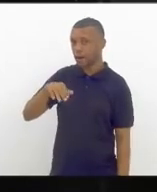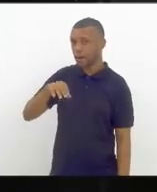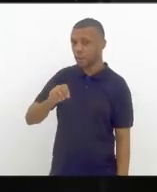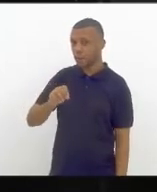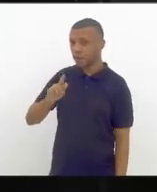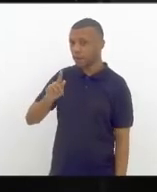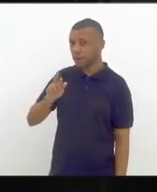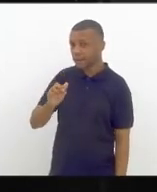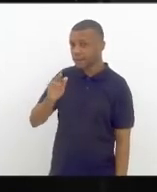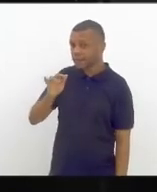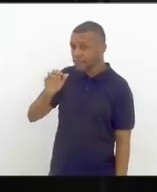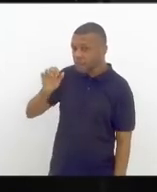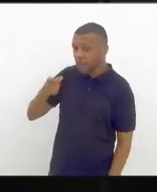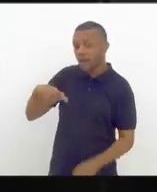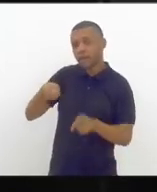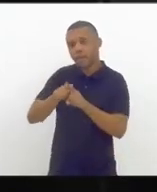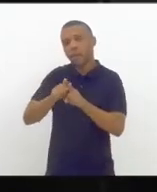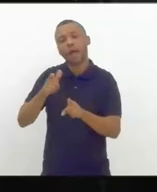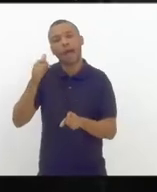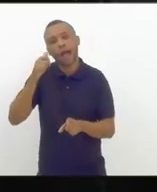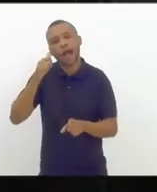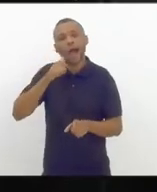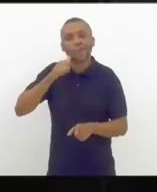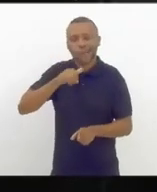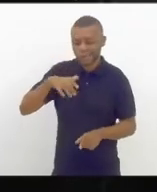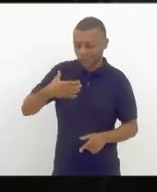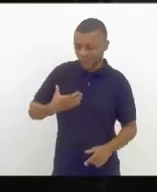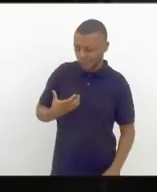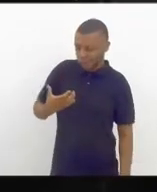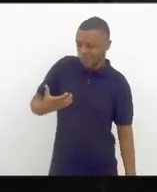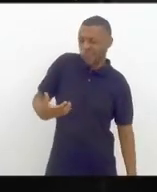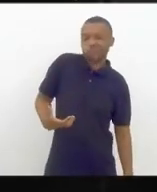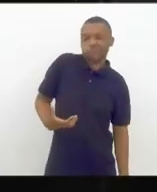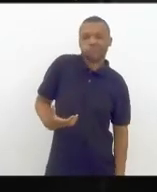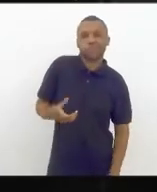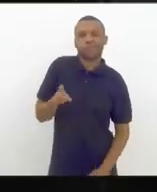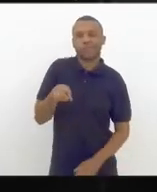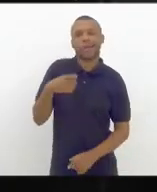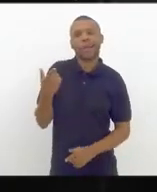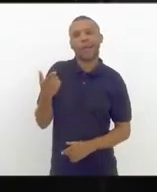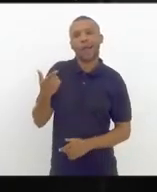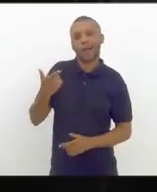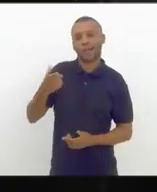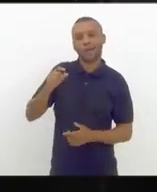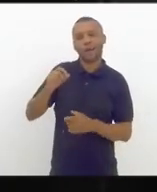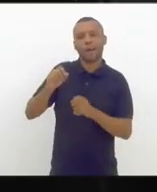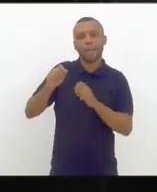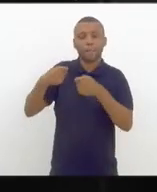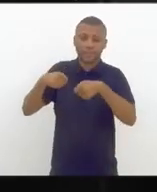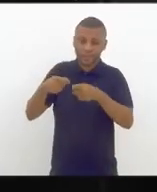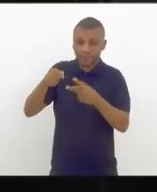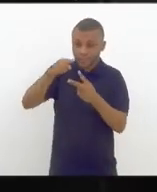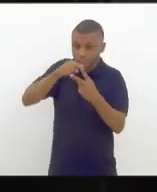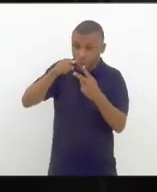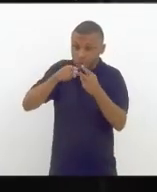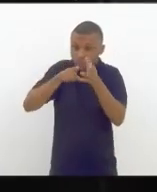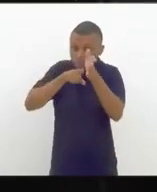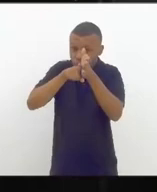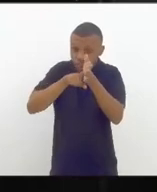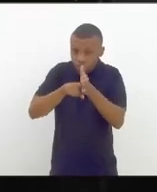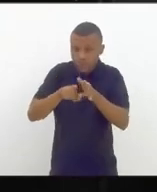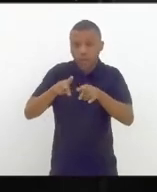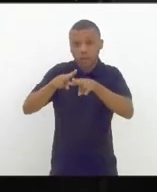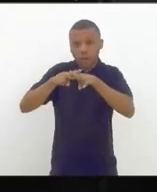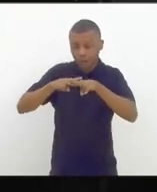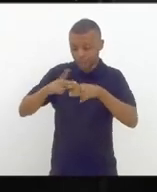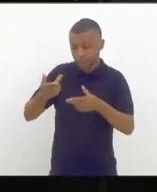também casadinho a ultrassonografia que eu no meu caso eu preciso fazer os dois por conta da